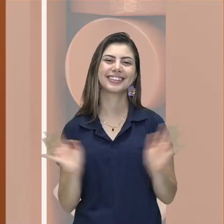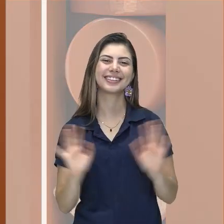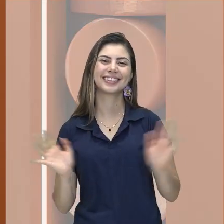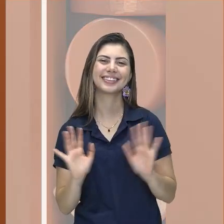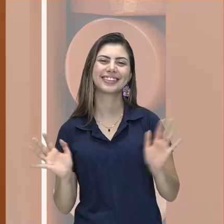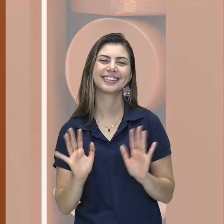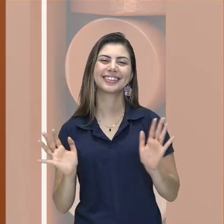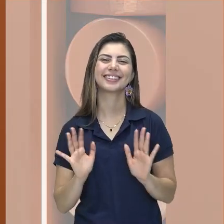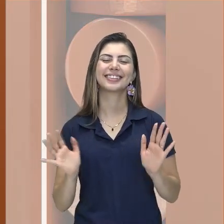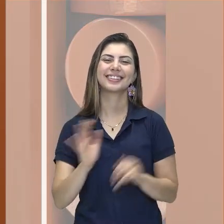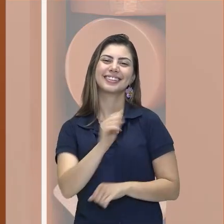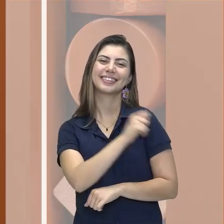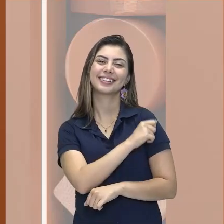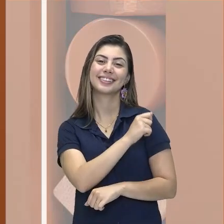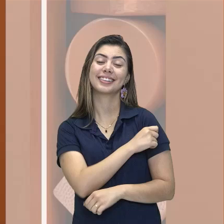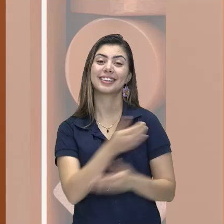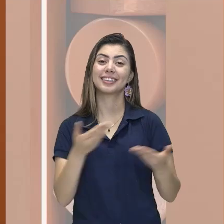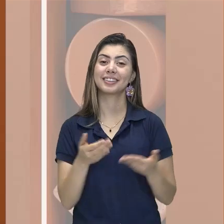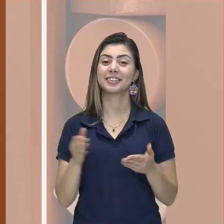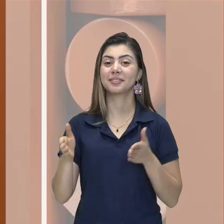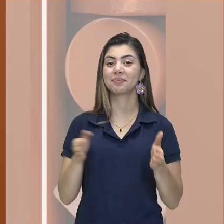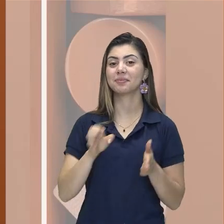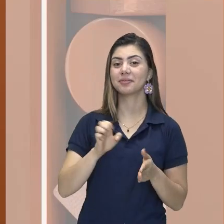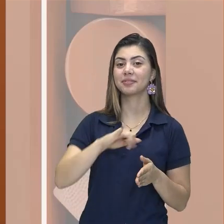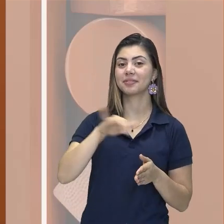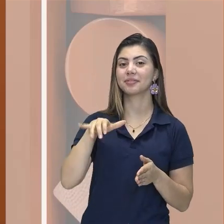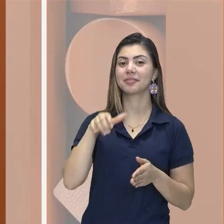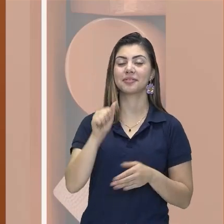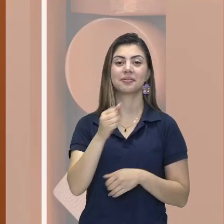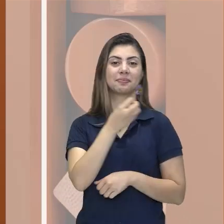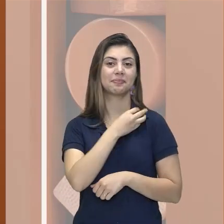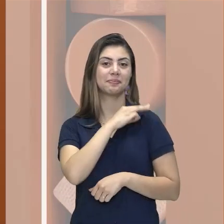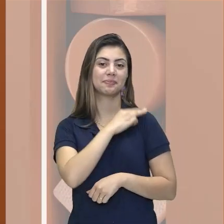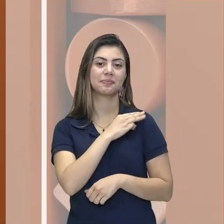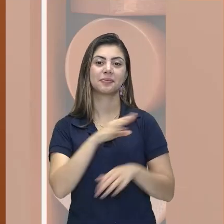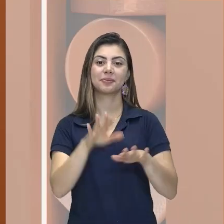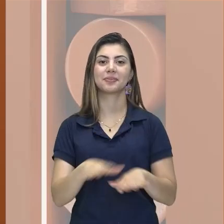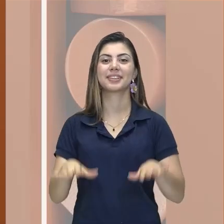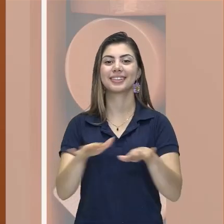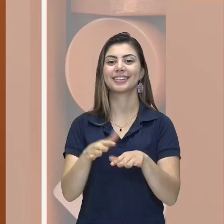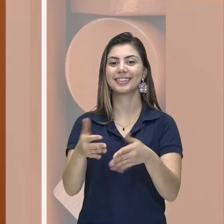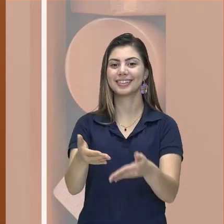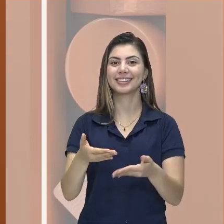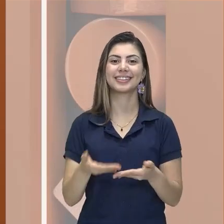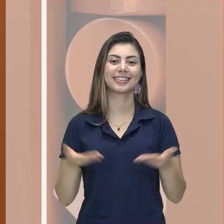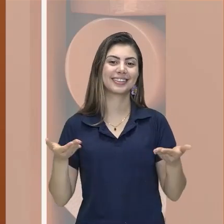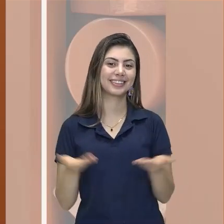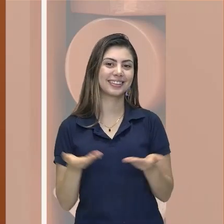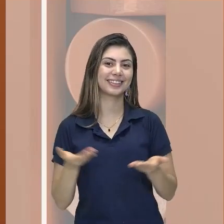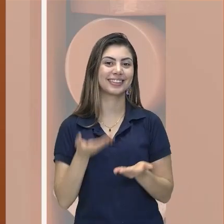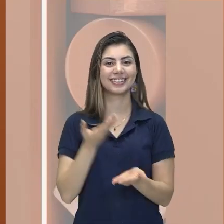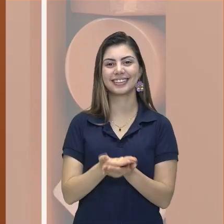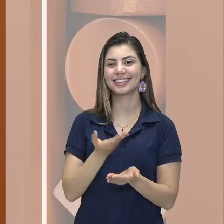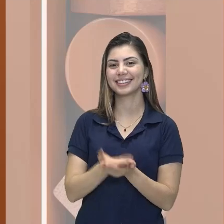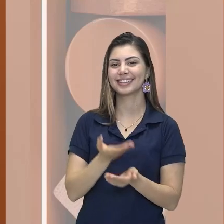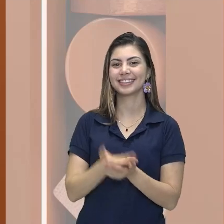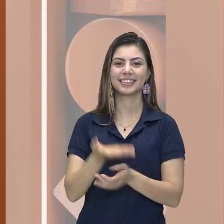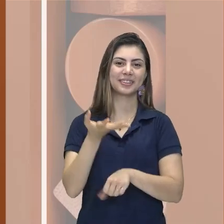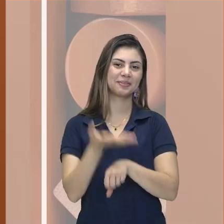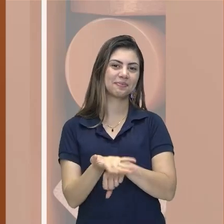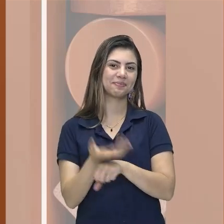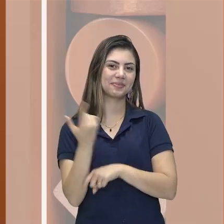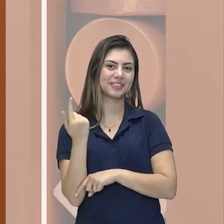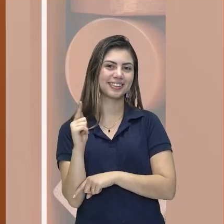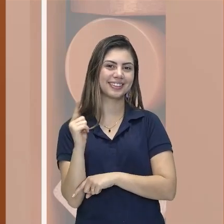Olá, caríssimos alunos da EJA Ensino Médio. Sejam bem-vindos às nossas aulas do componente